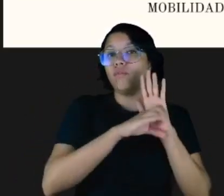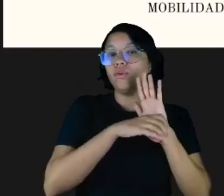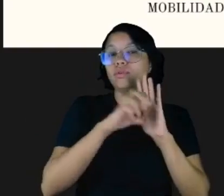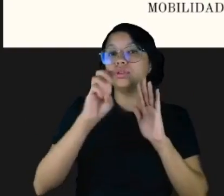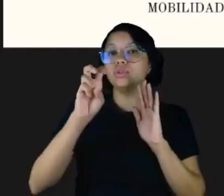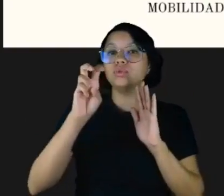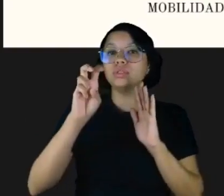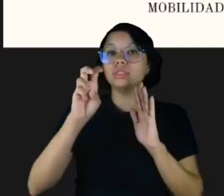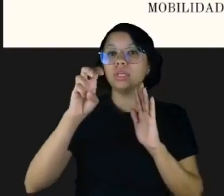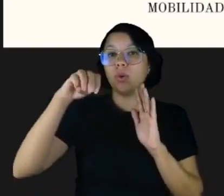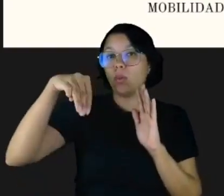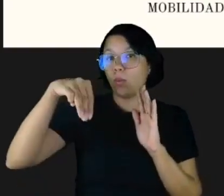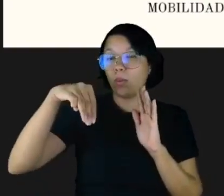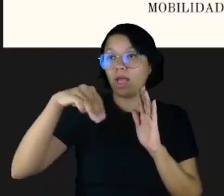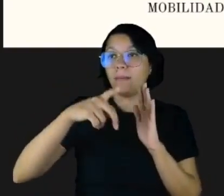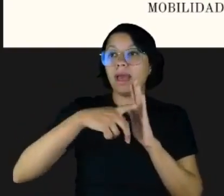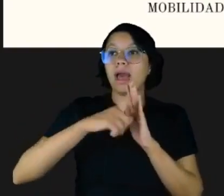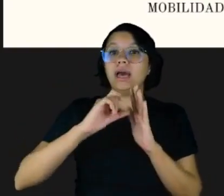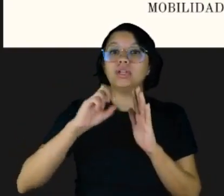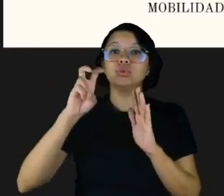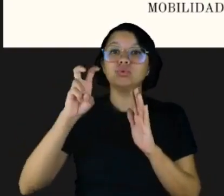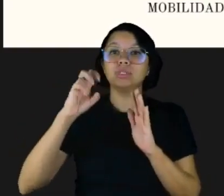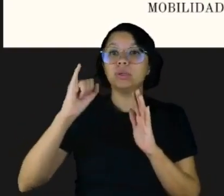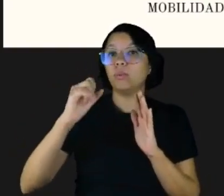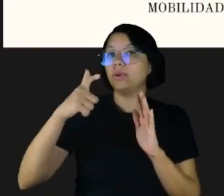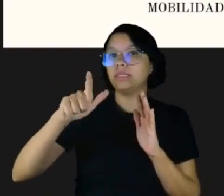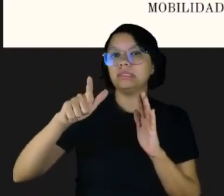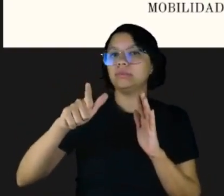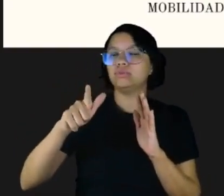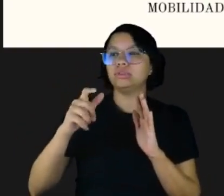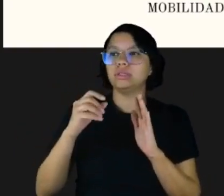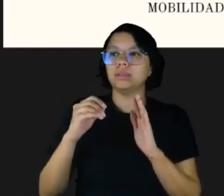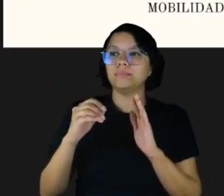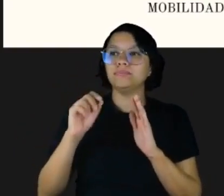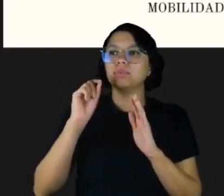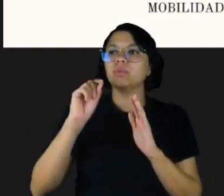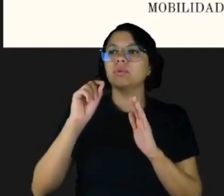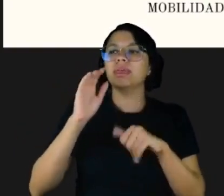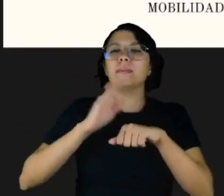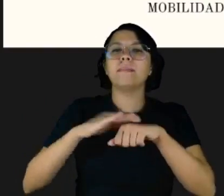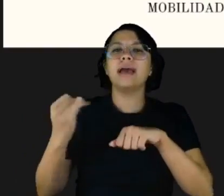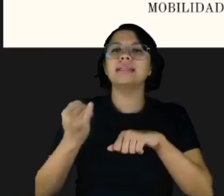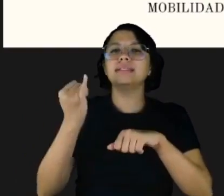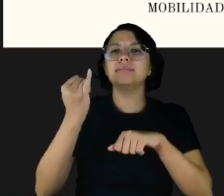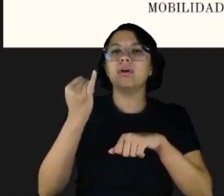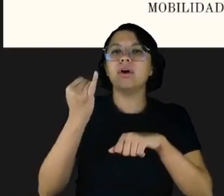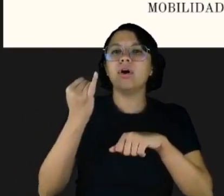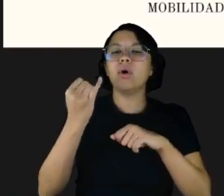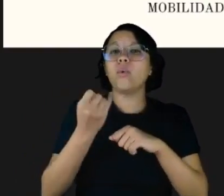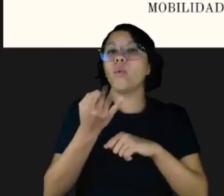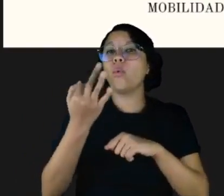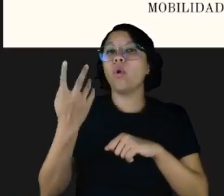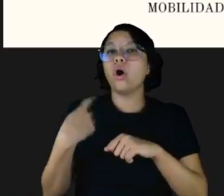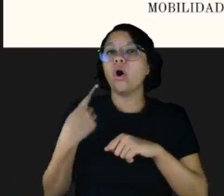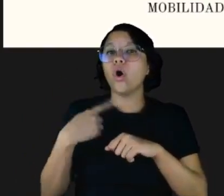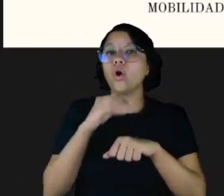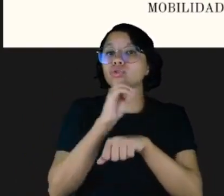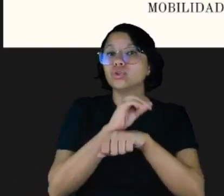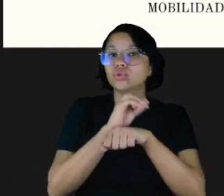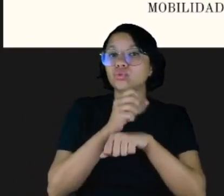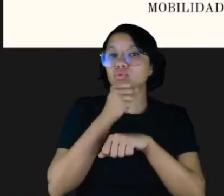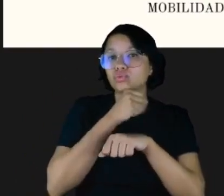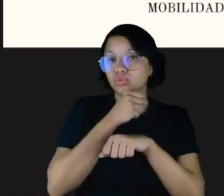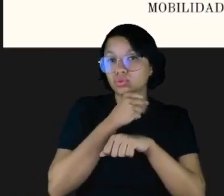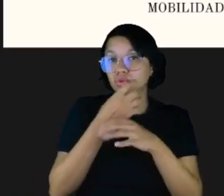porque antes nos 5 I's nós não tínhamos isso. O que mais importa é o quanto nós que cuidamos do